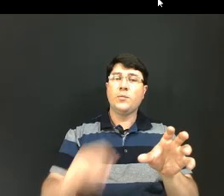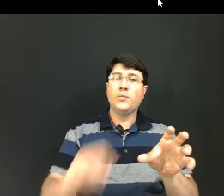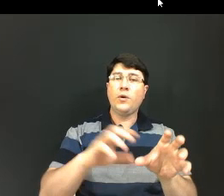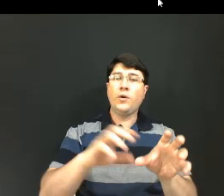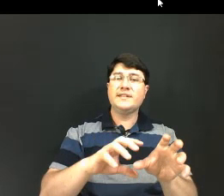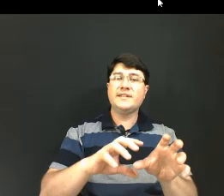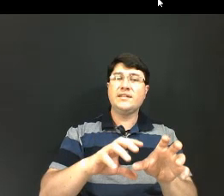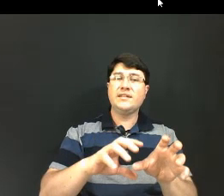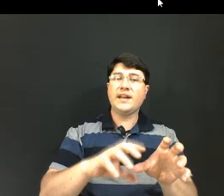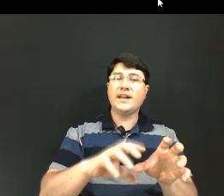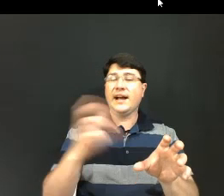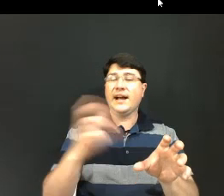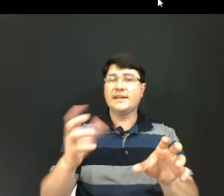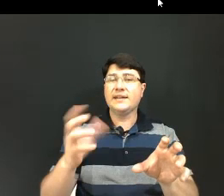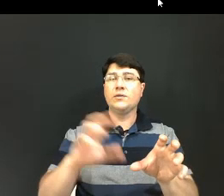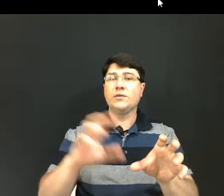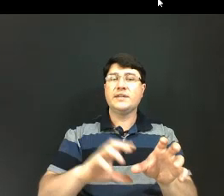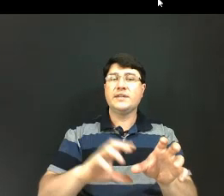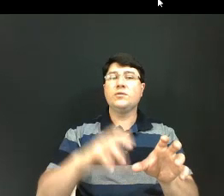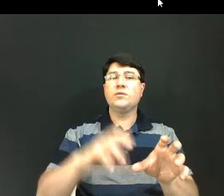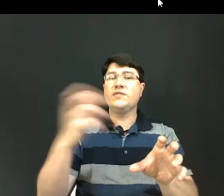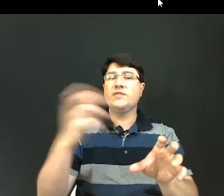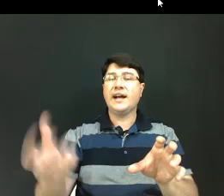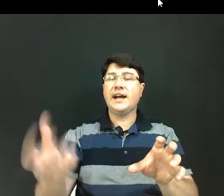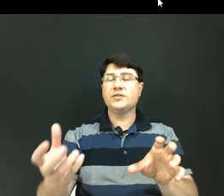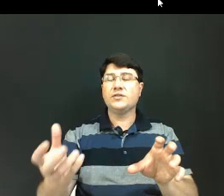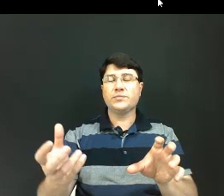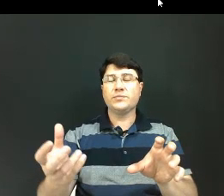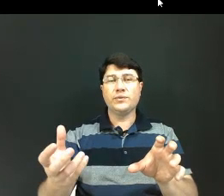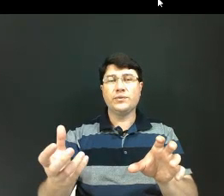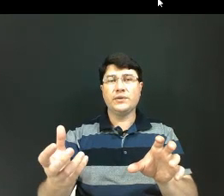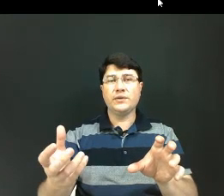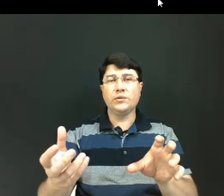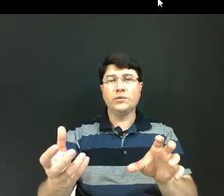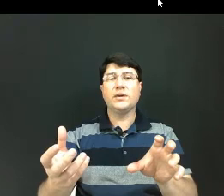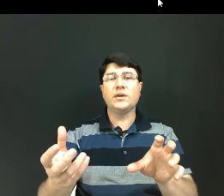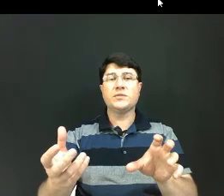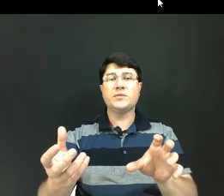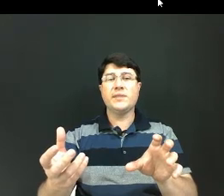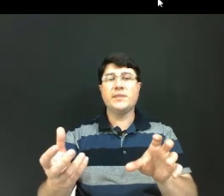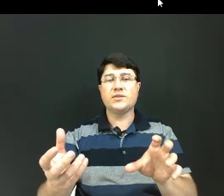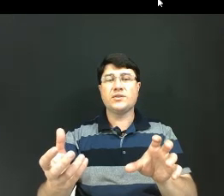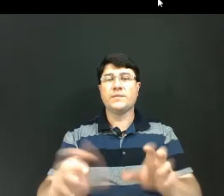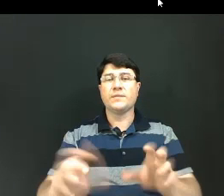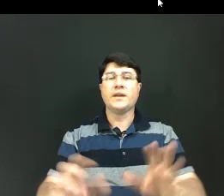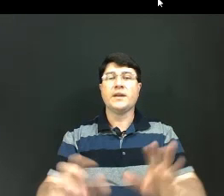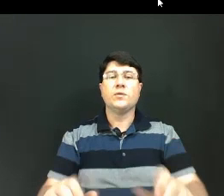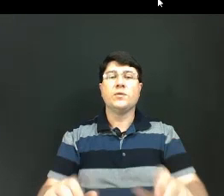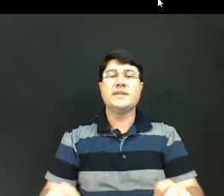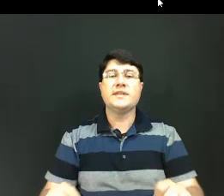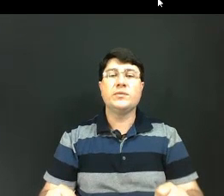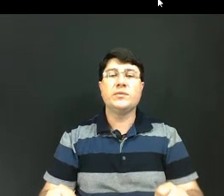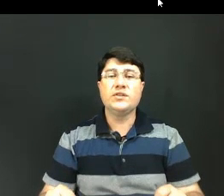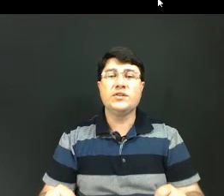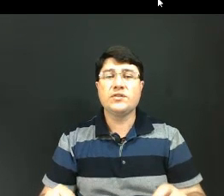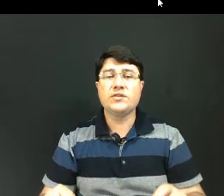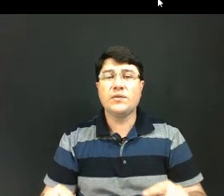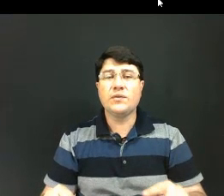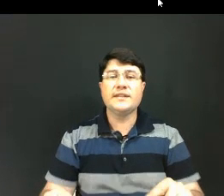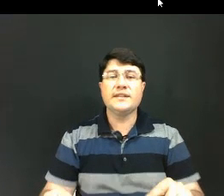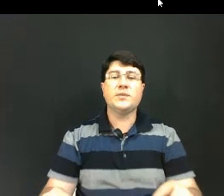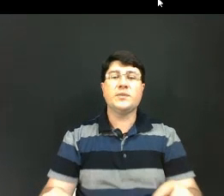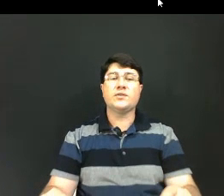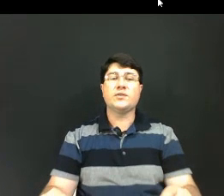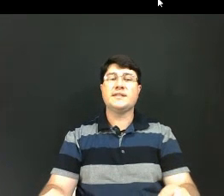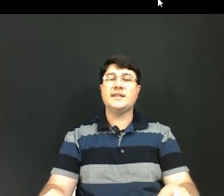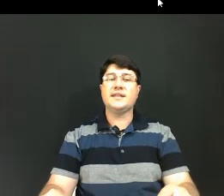semântico podem significar ou serem codificados em outro campo semântico. Um exemplo disso